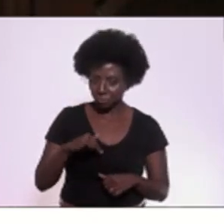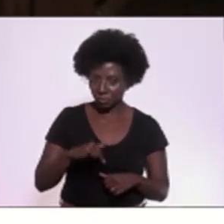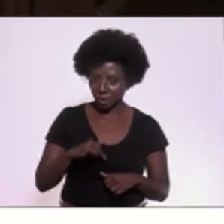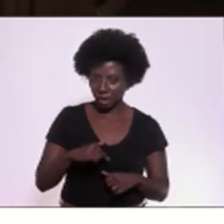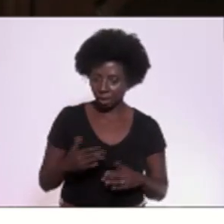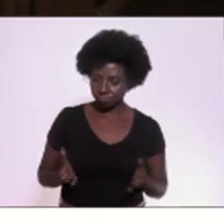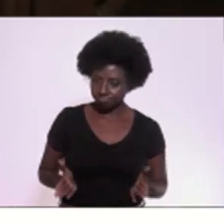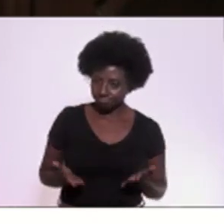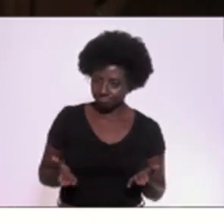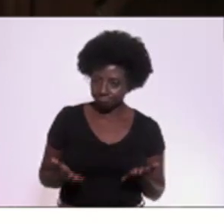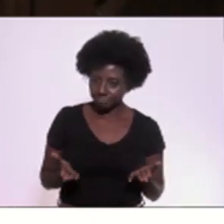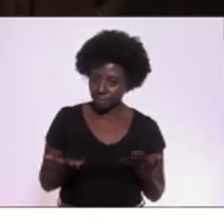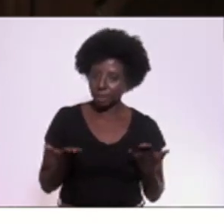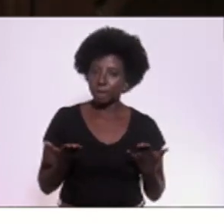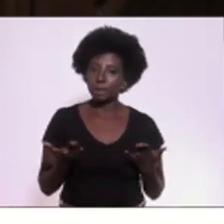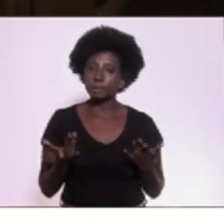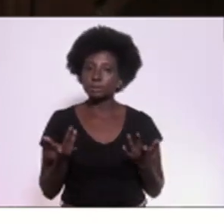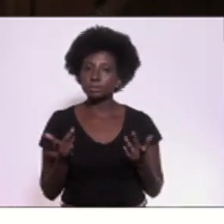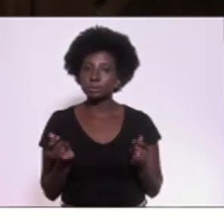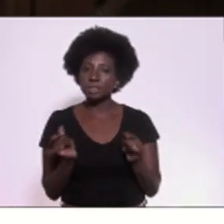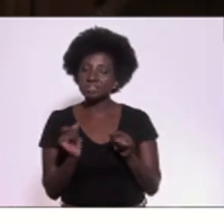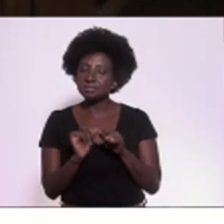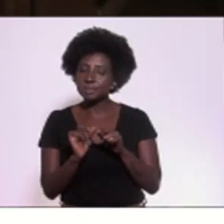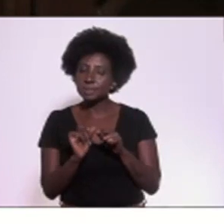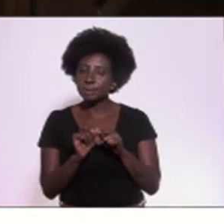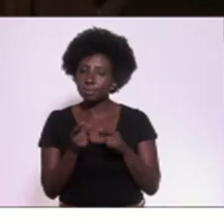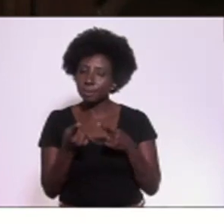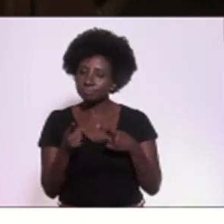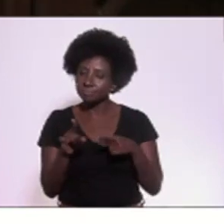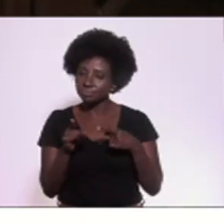estimulado a fazer alguma provocação.